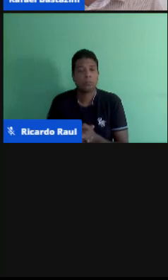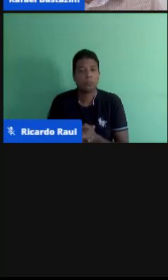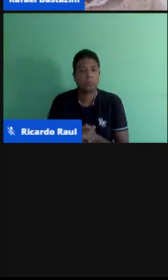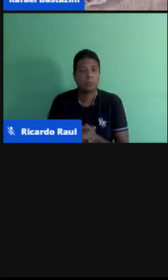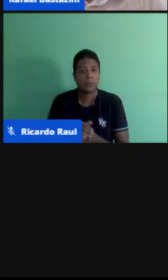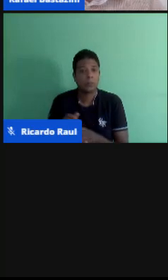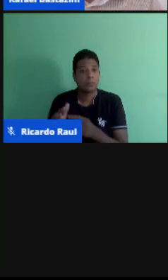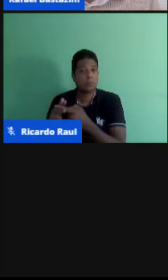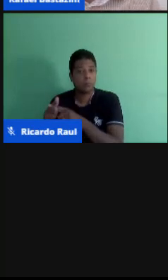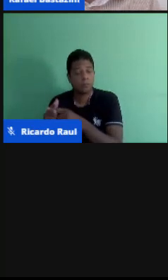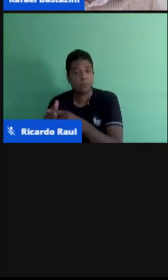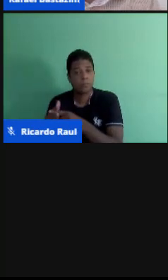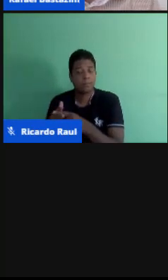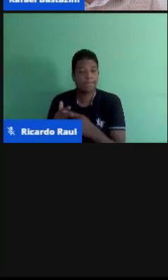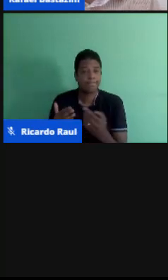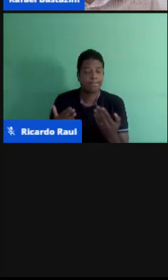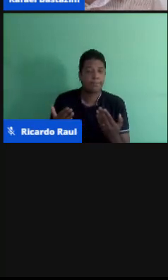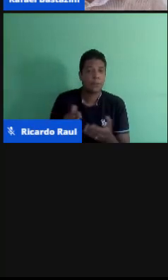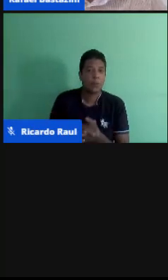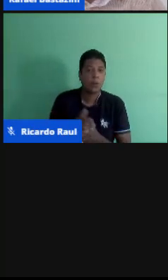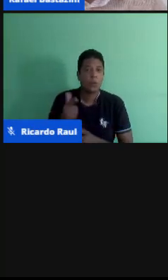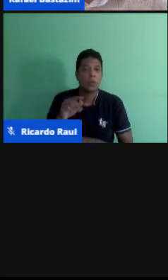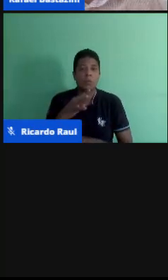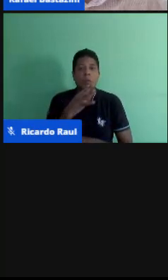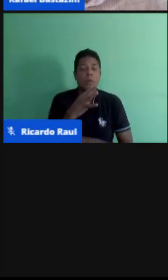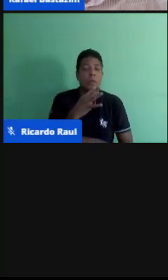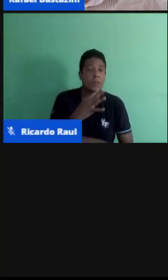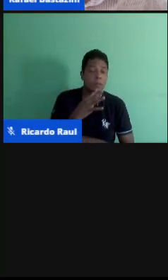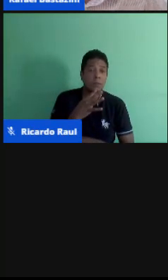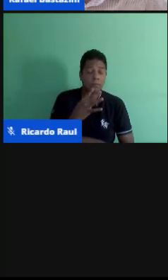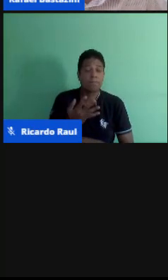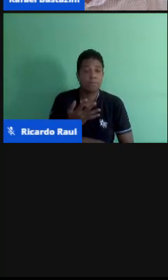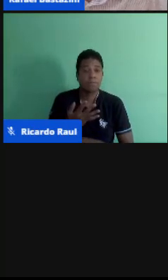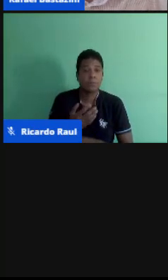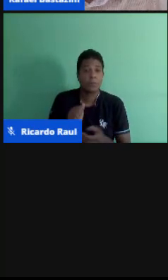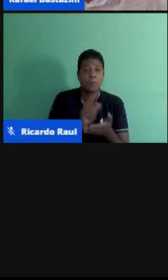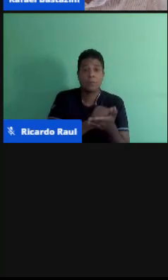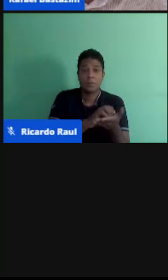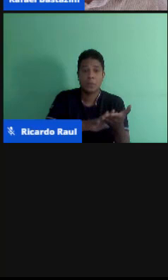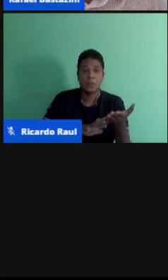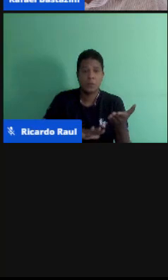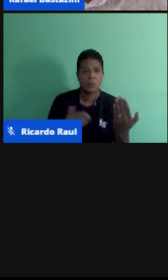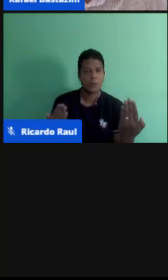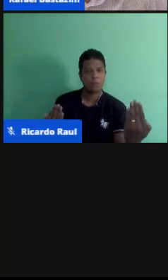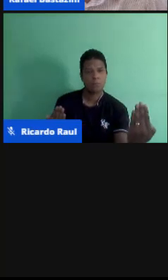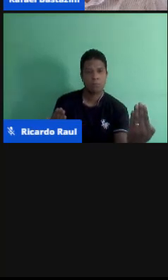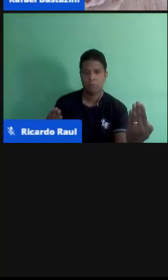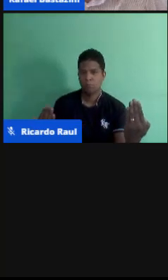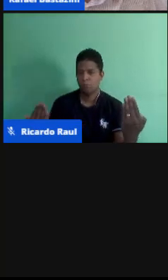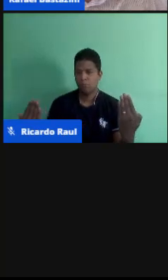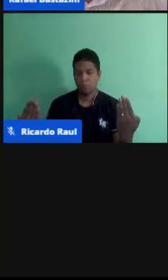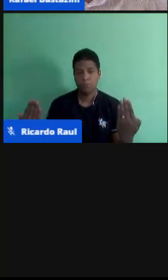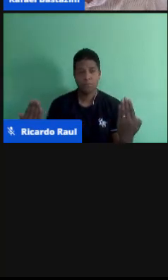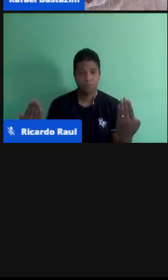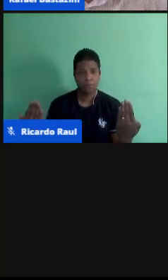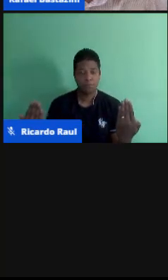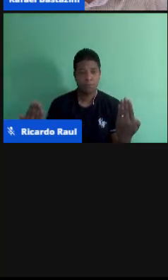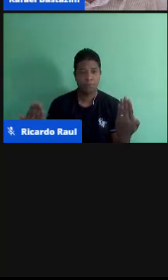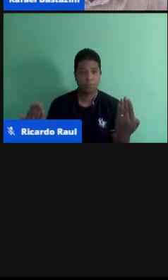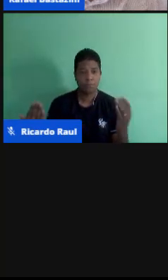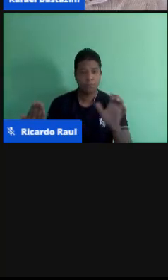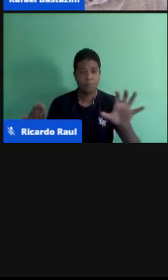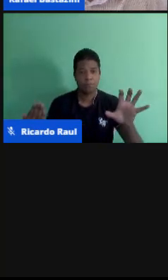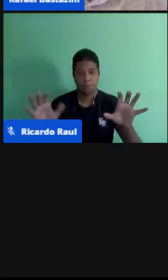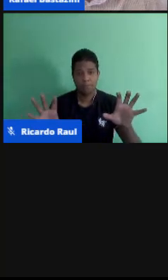da ferramenta e agregando outros conhecimentos, fazer uma atividade comparativa da análise